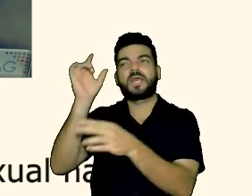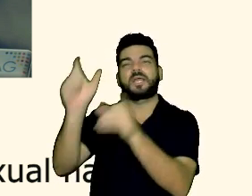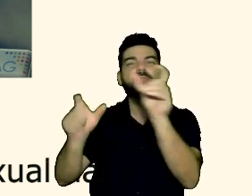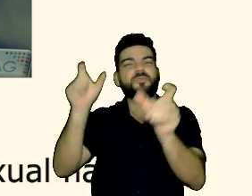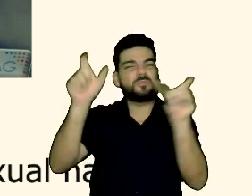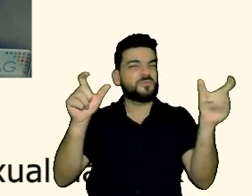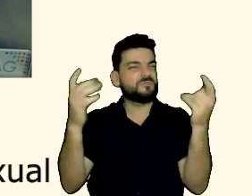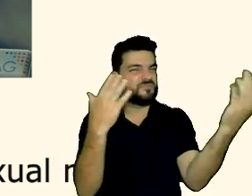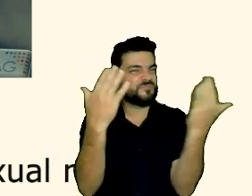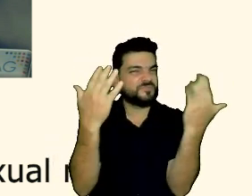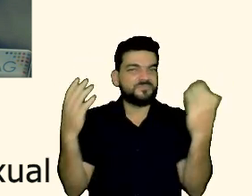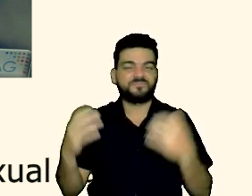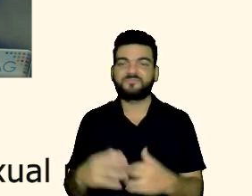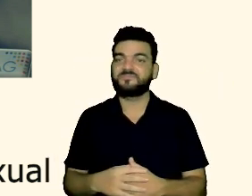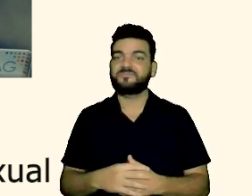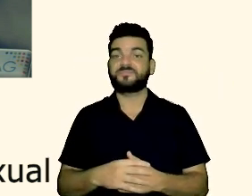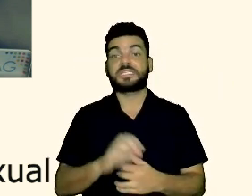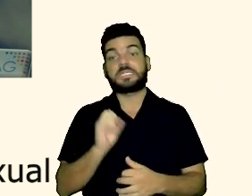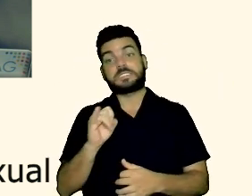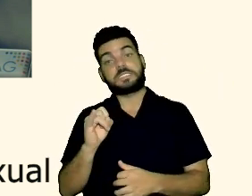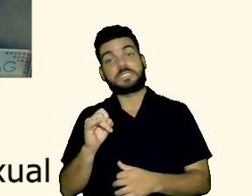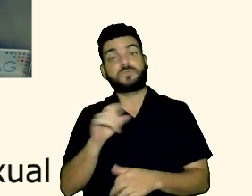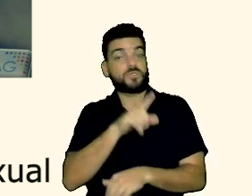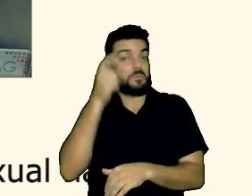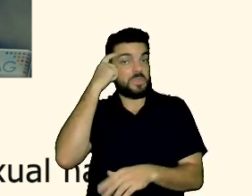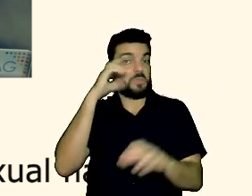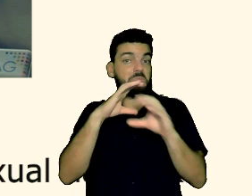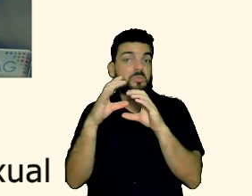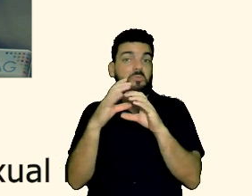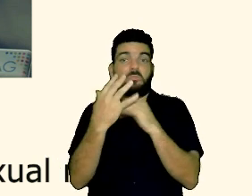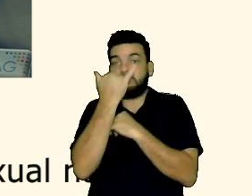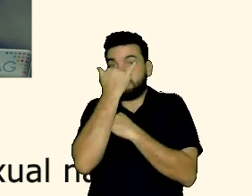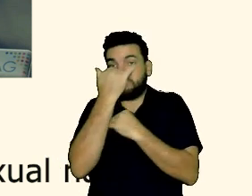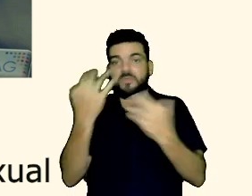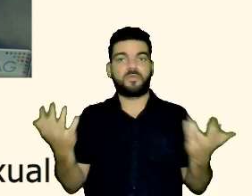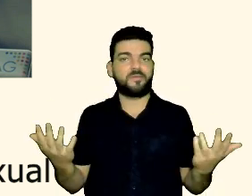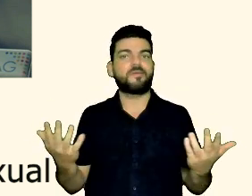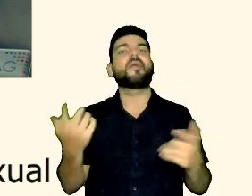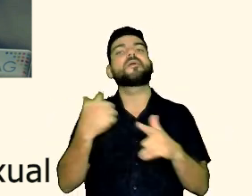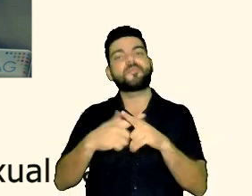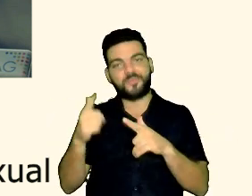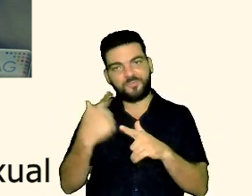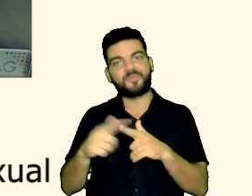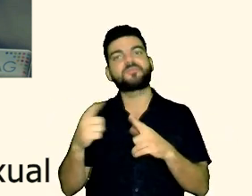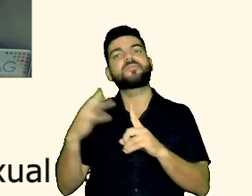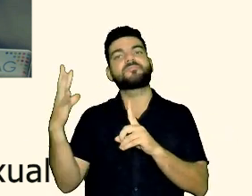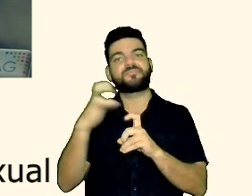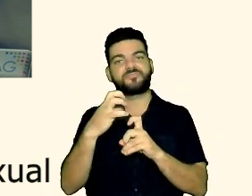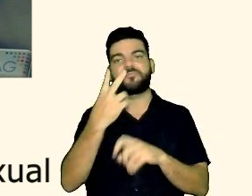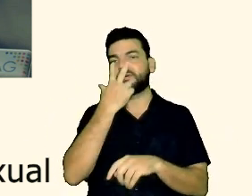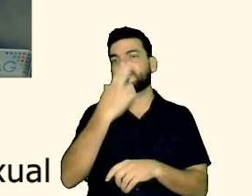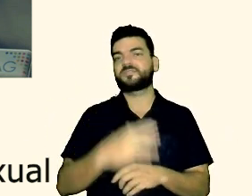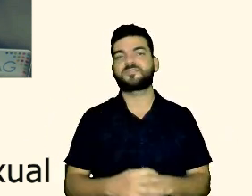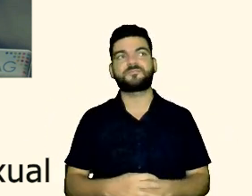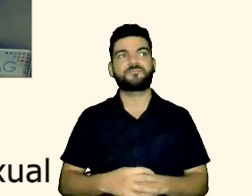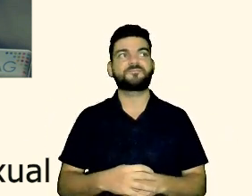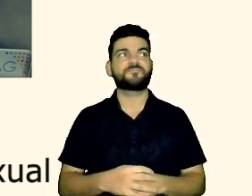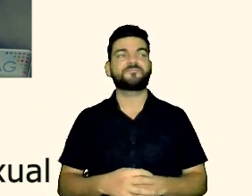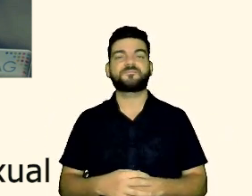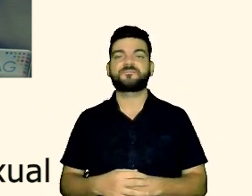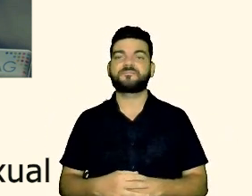comunicação, esbarra na situação de assédio. Então, veja, quais são esses recursos que para nós também é